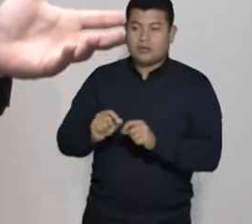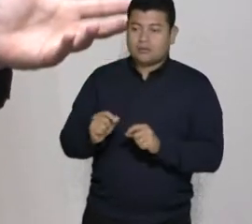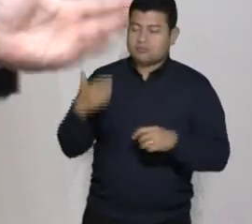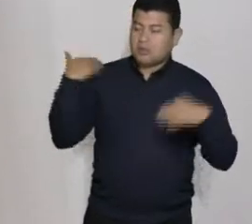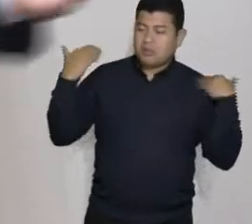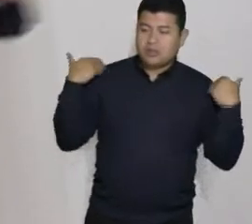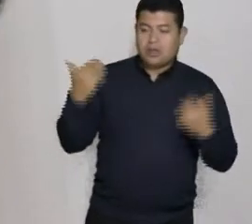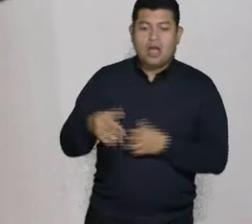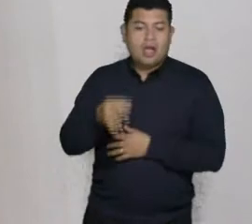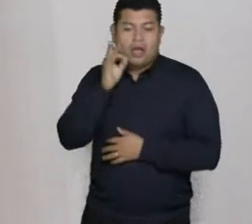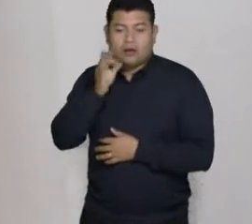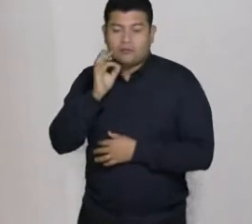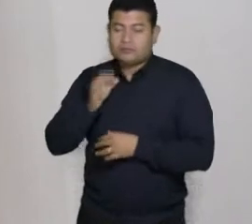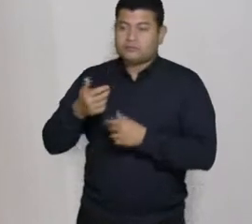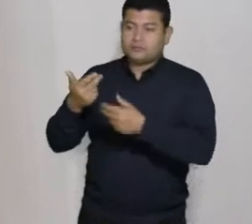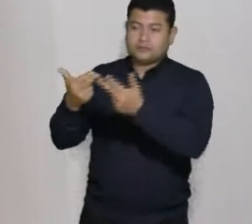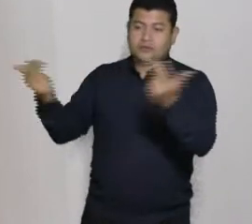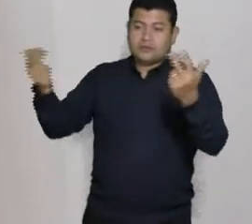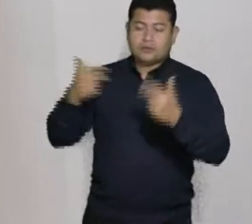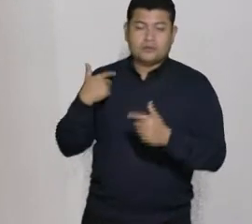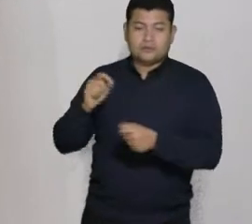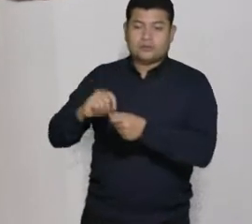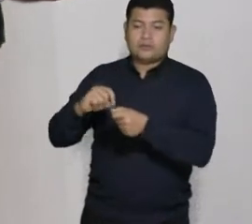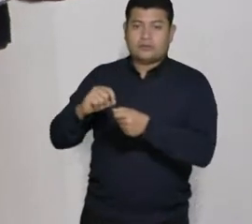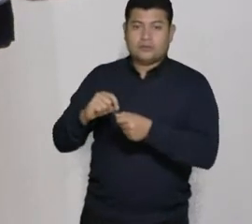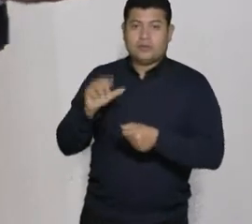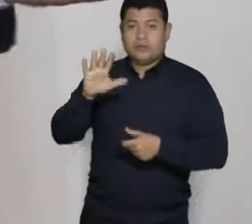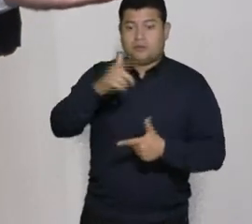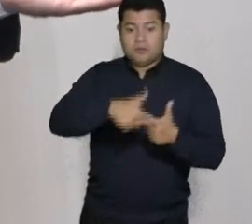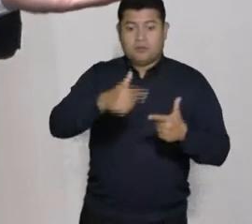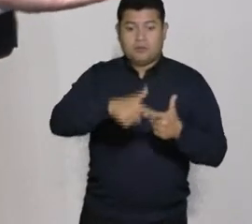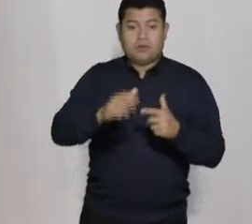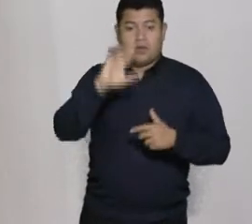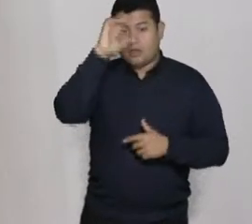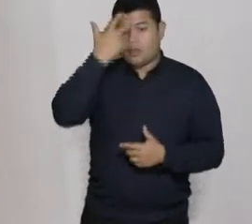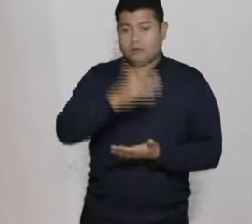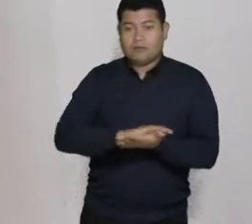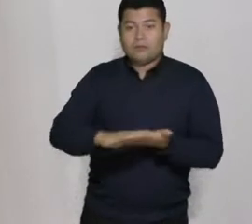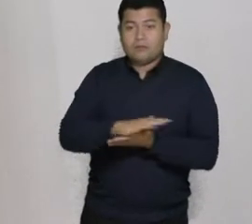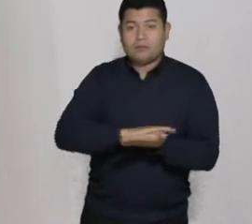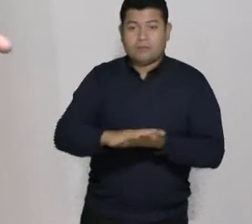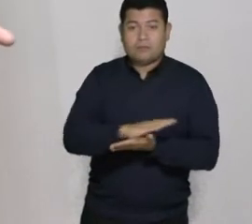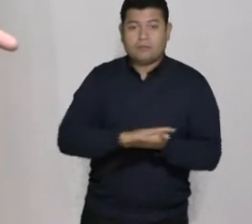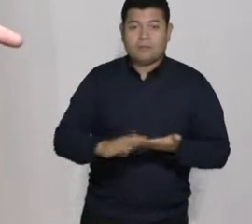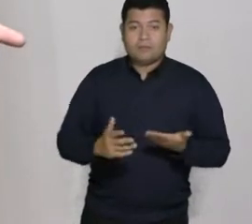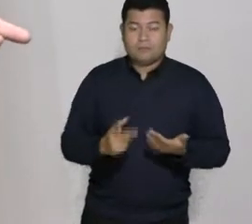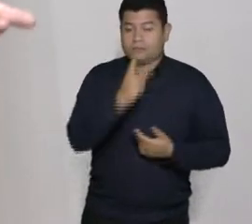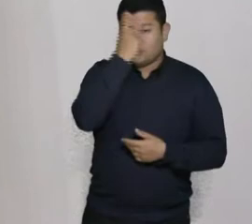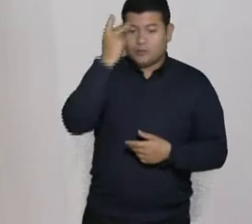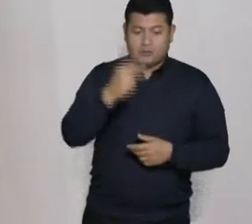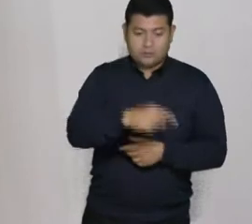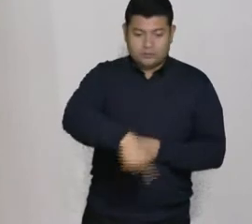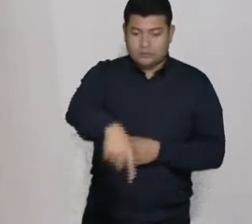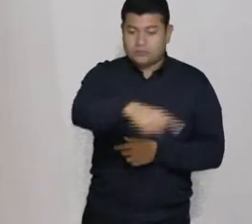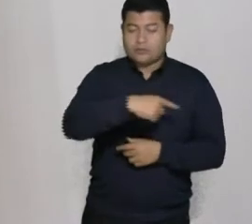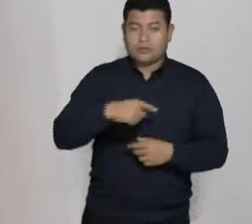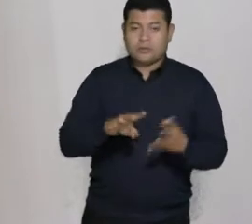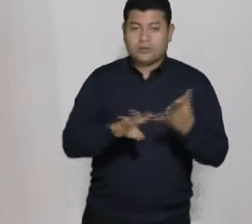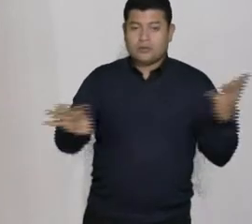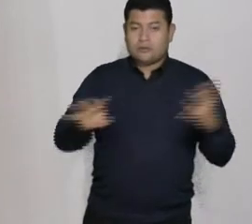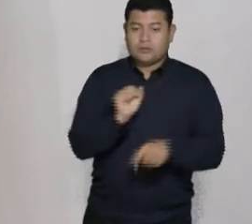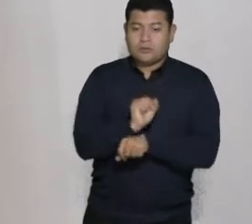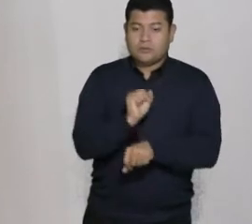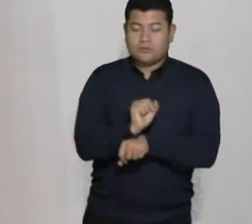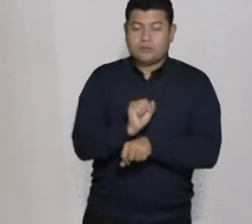vidas e o problema neles não se resolvem O que é isso pessoas da ponta sofrendo e nós começamos